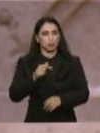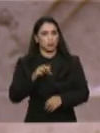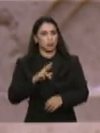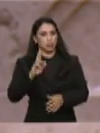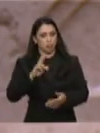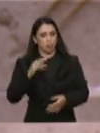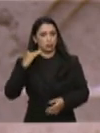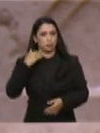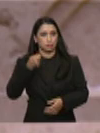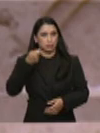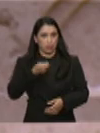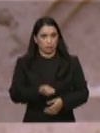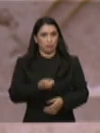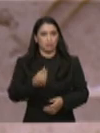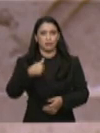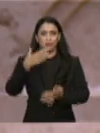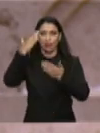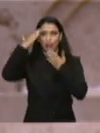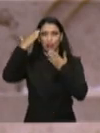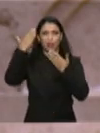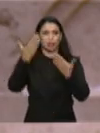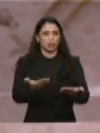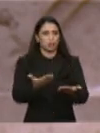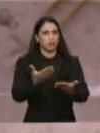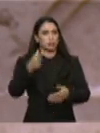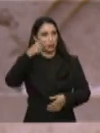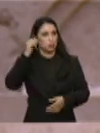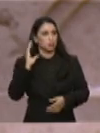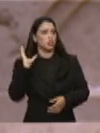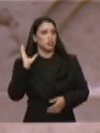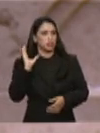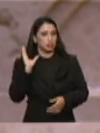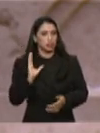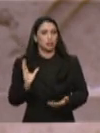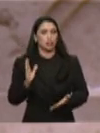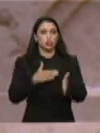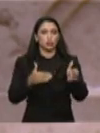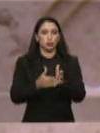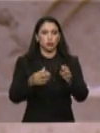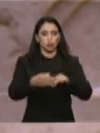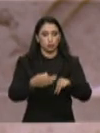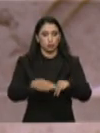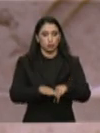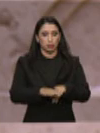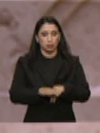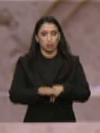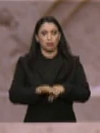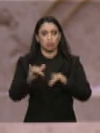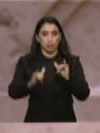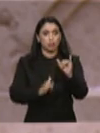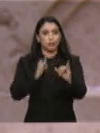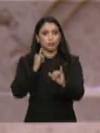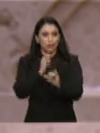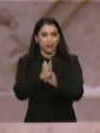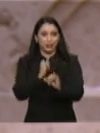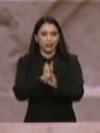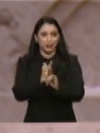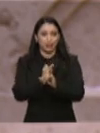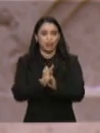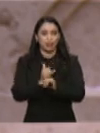Vossa Excelência, a todos os ministros presentes, a todos que estão aqui nesse ambiente e nos acompanham na Rede Mundial de Computadores